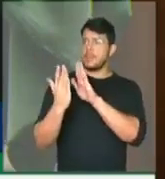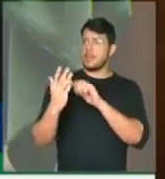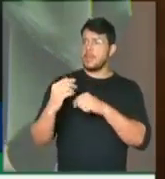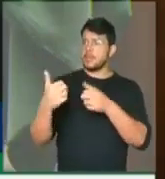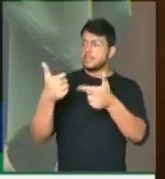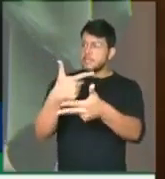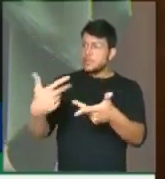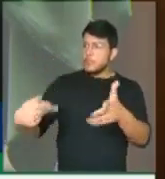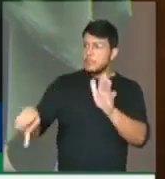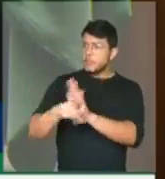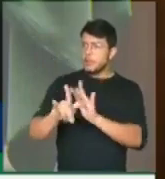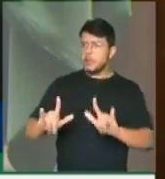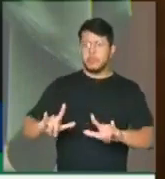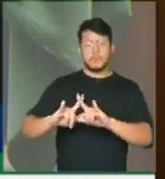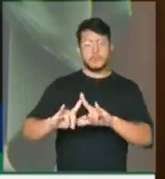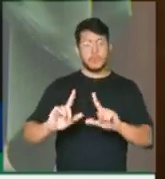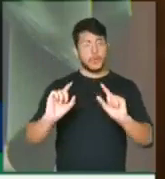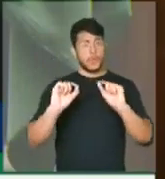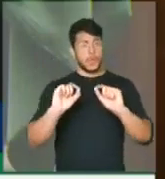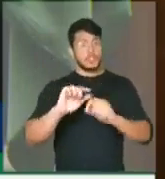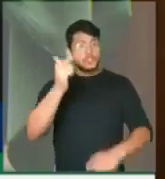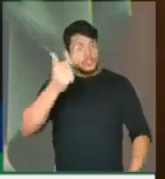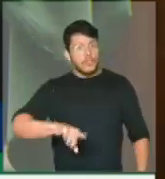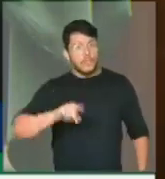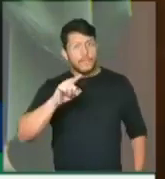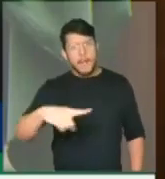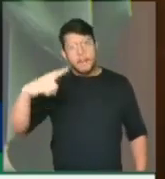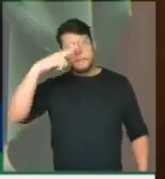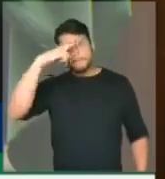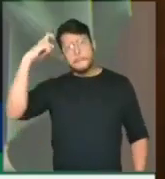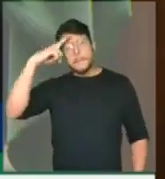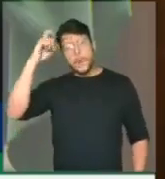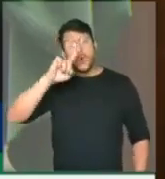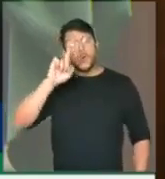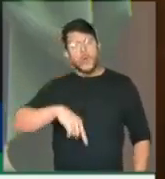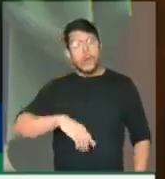essa política de miliciano. Repito, Sérgio Moro, capanga de miliciano.